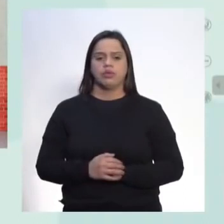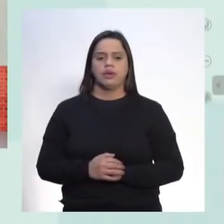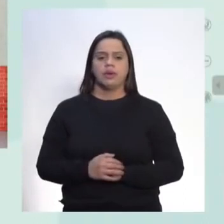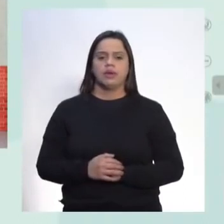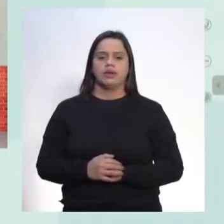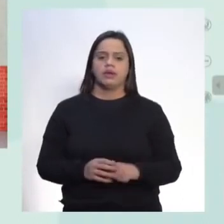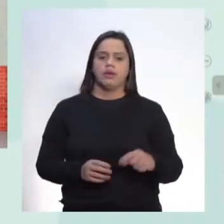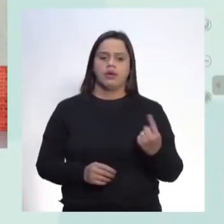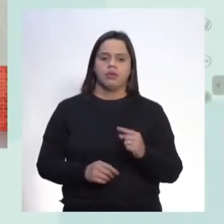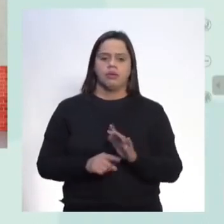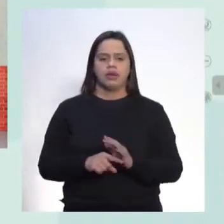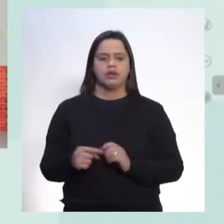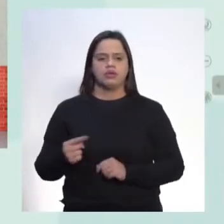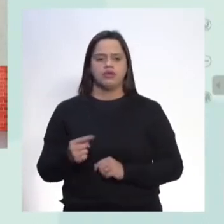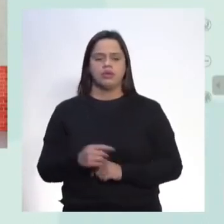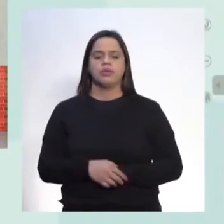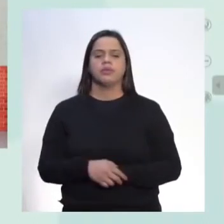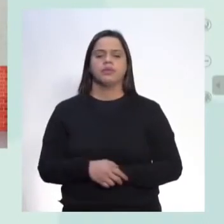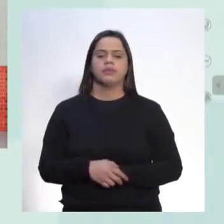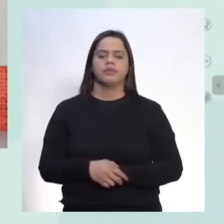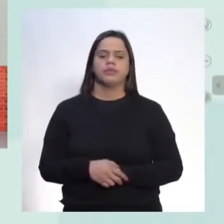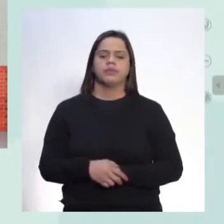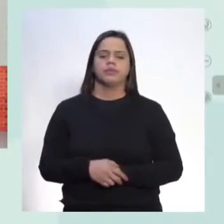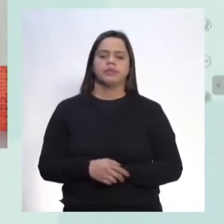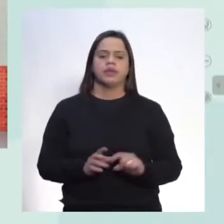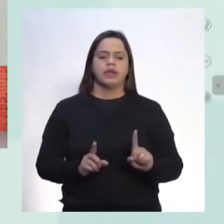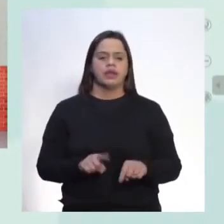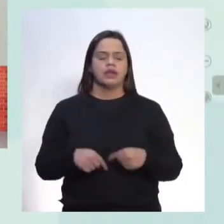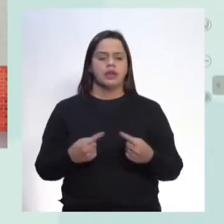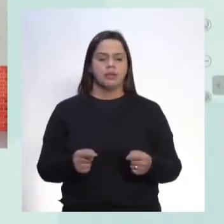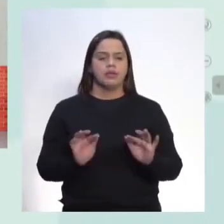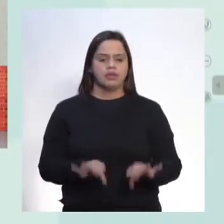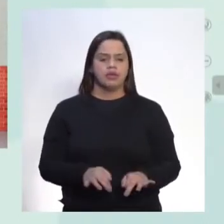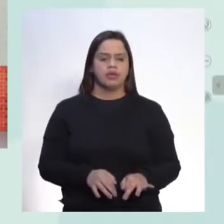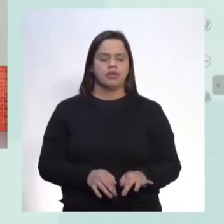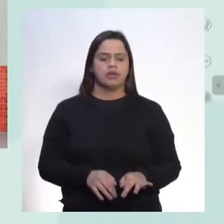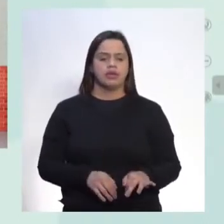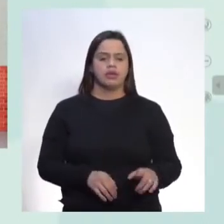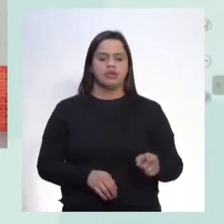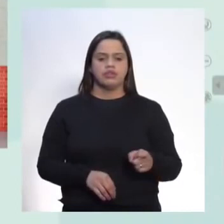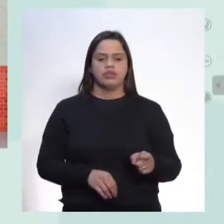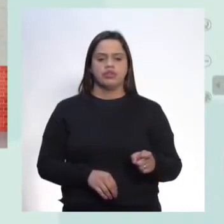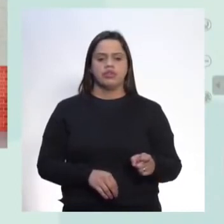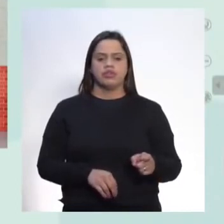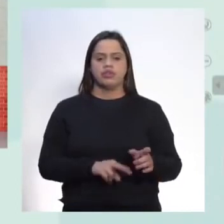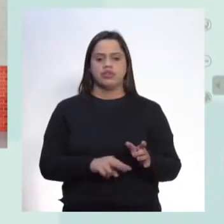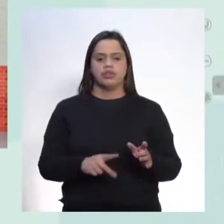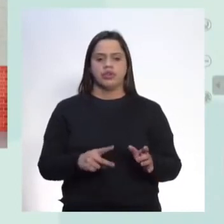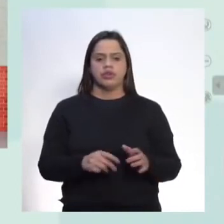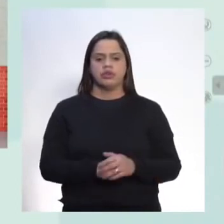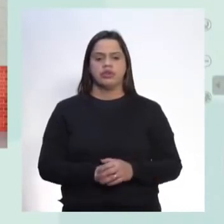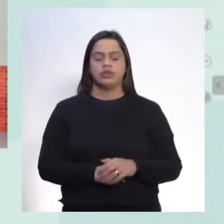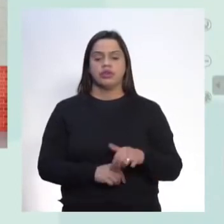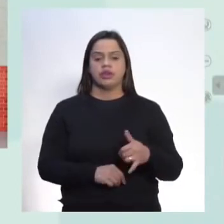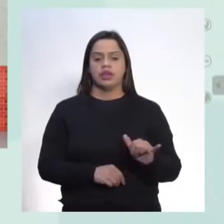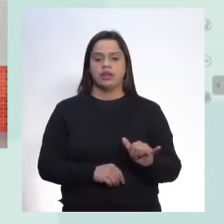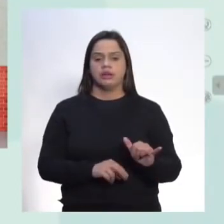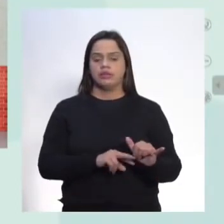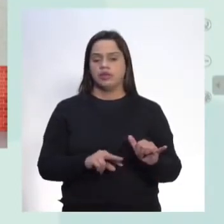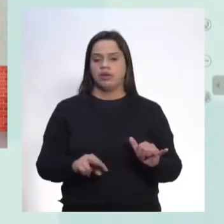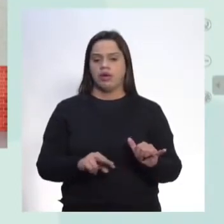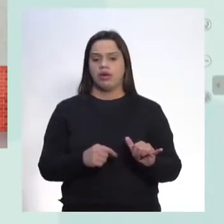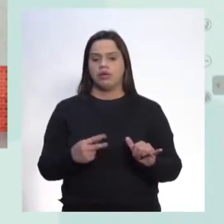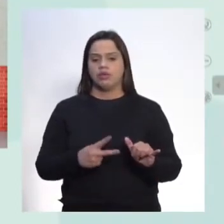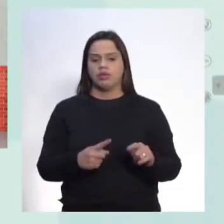1, não sei se dá para vocês verem. Tá ok? E na sequência ali, tá ok? Entrei na figura sem querer. Então, y vai ser igual a